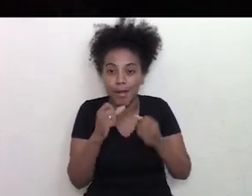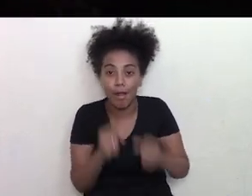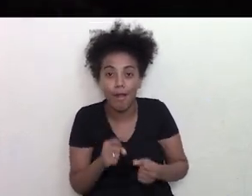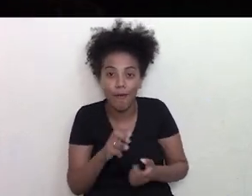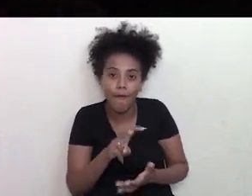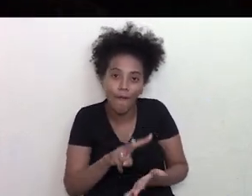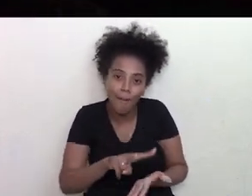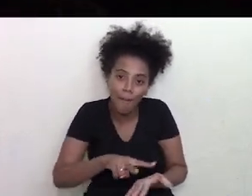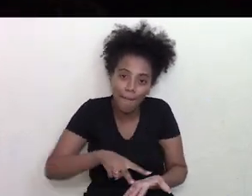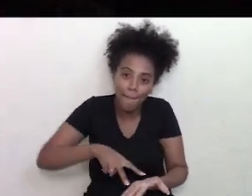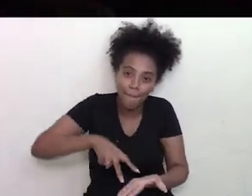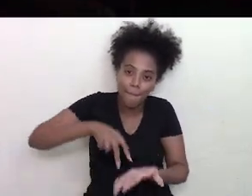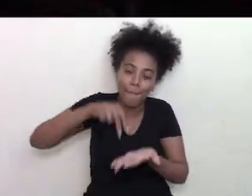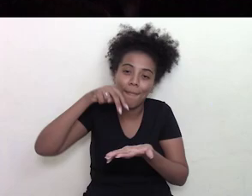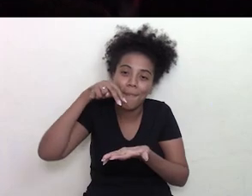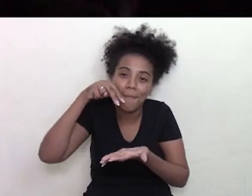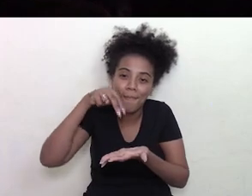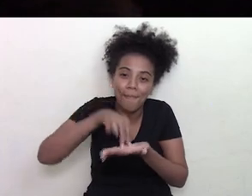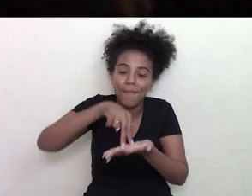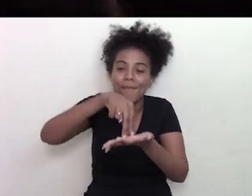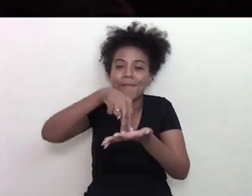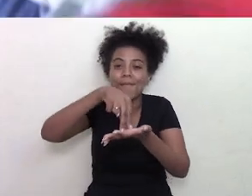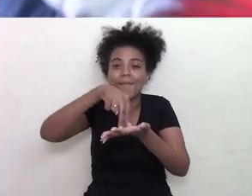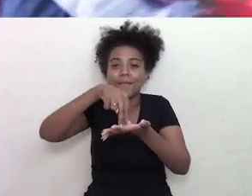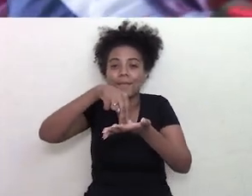Agora pode levantar.